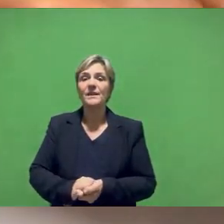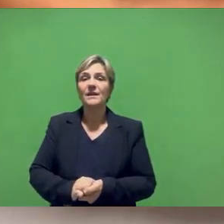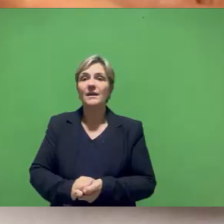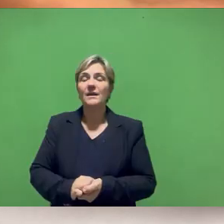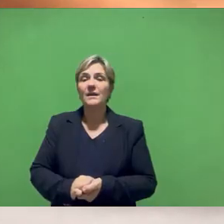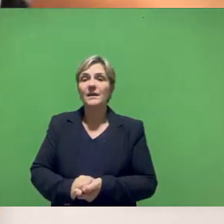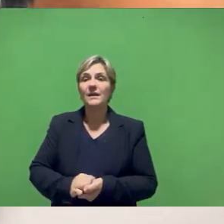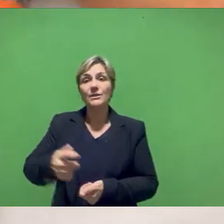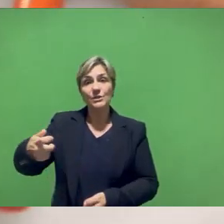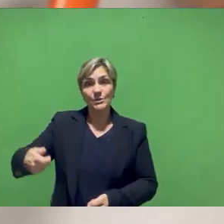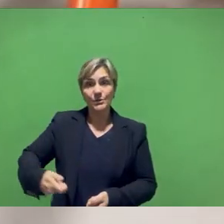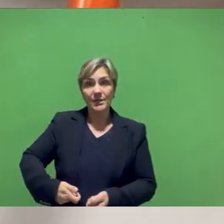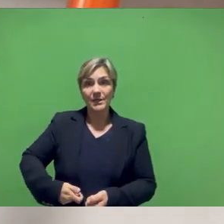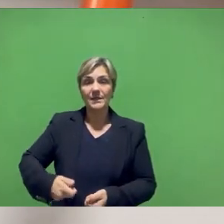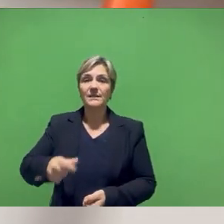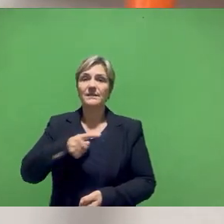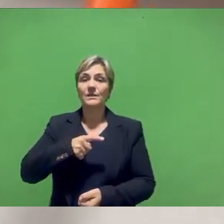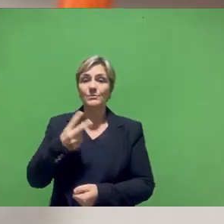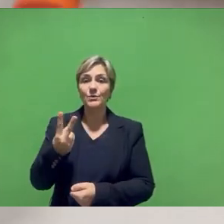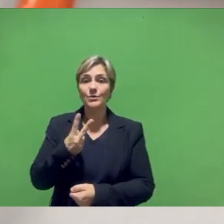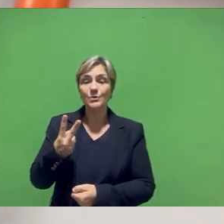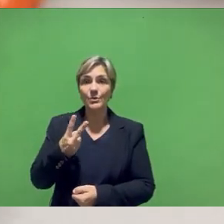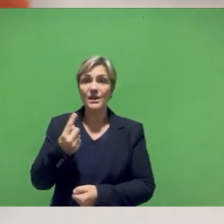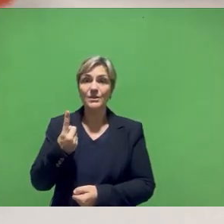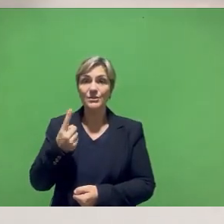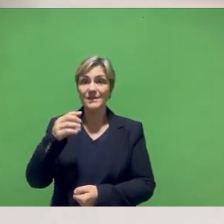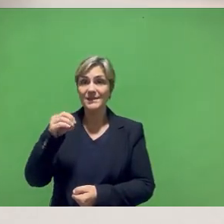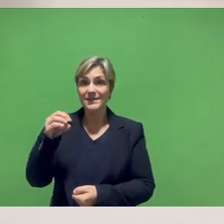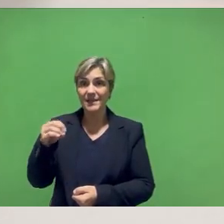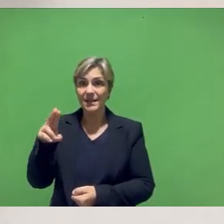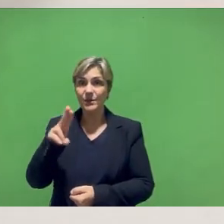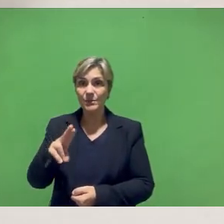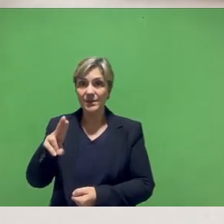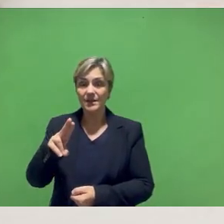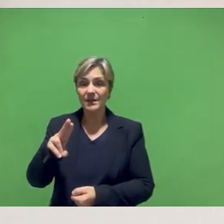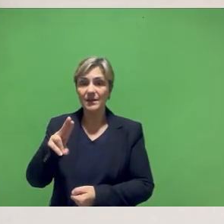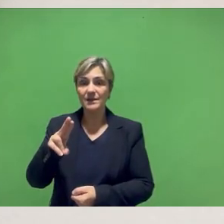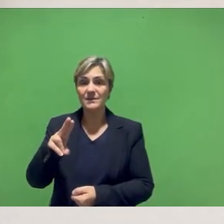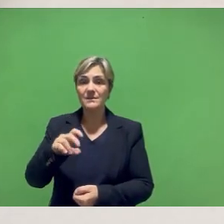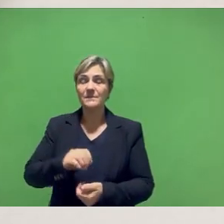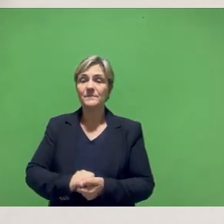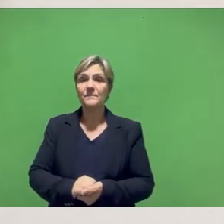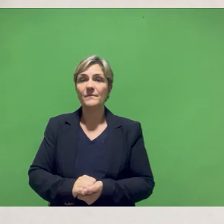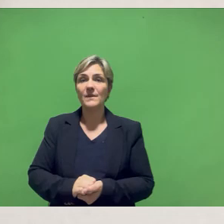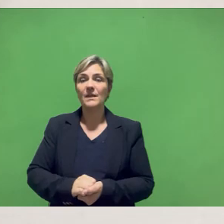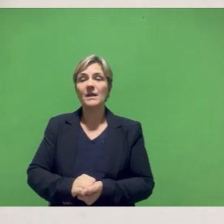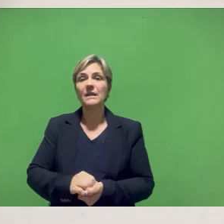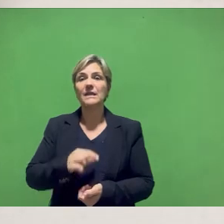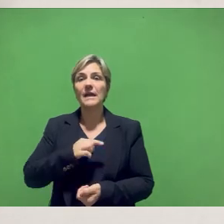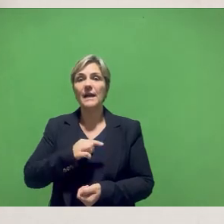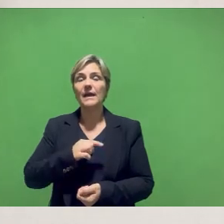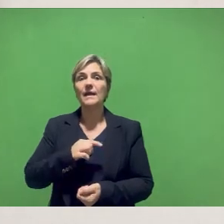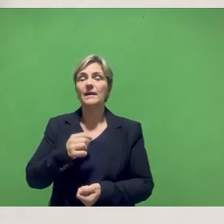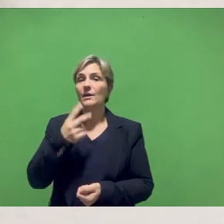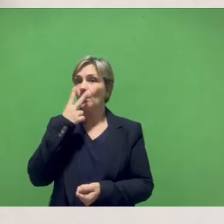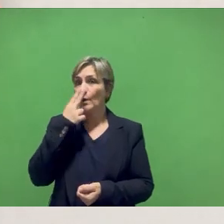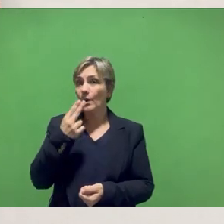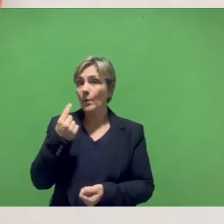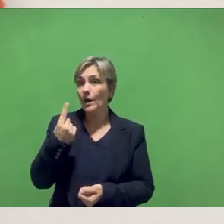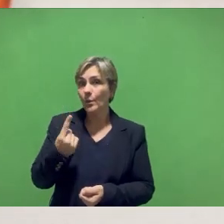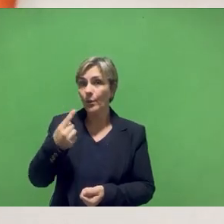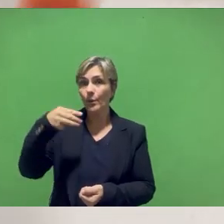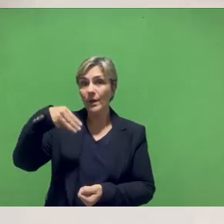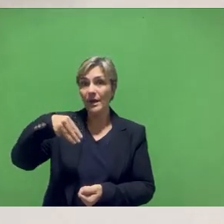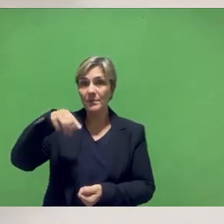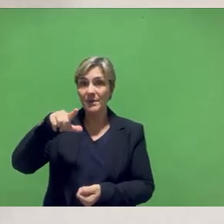Tá? A caneta de insulina de 100 unidades, tá? 100 unidades corresponde a 1 ml,